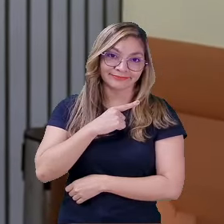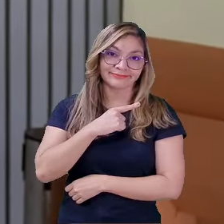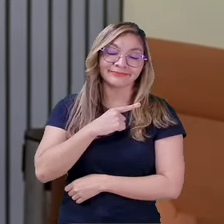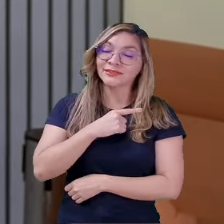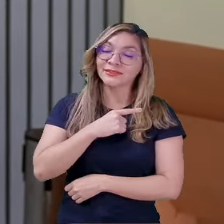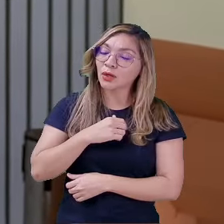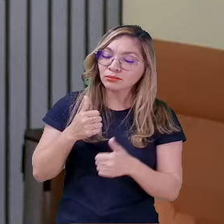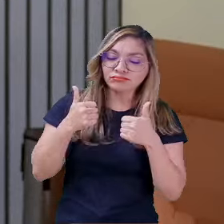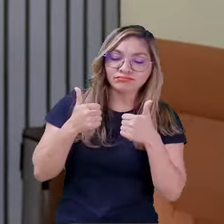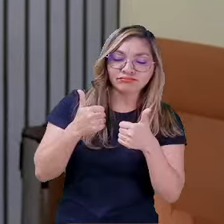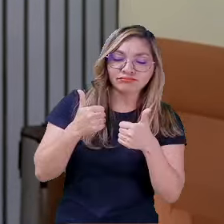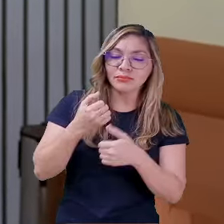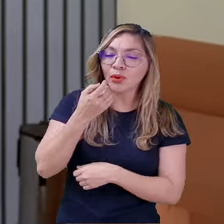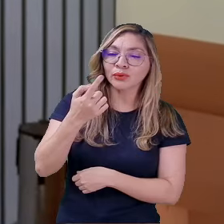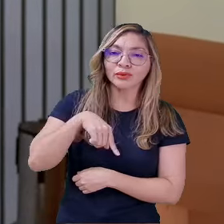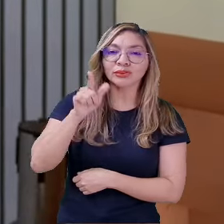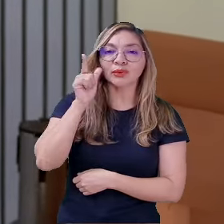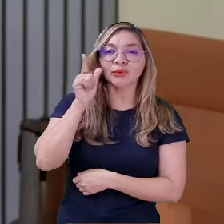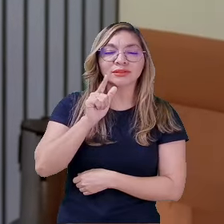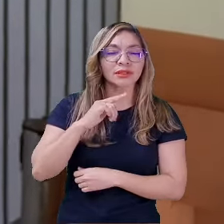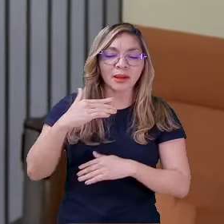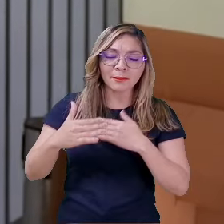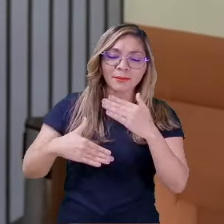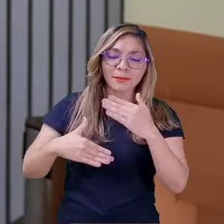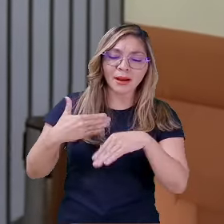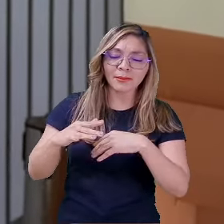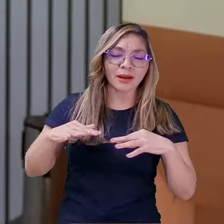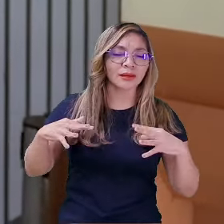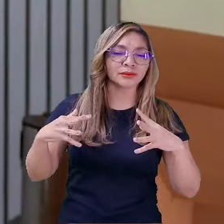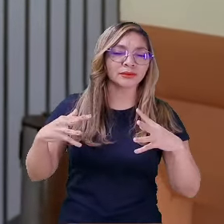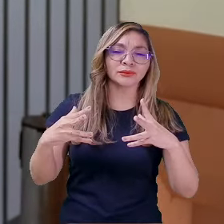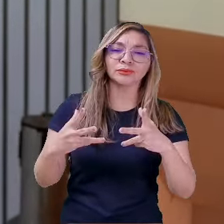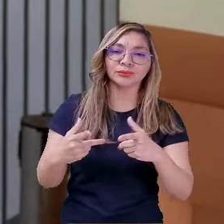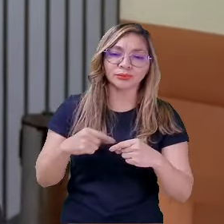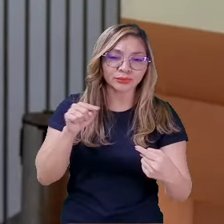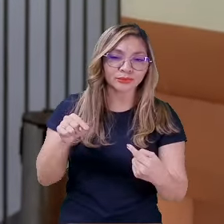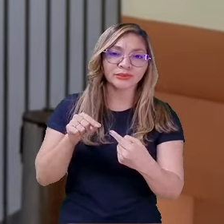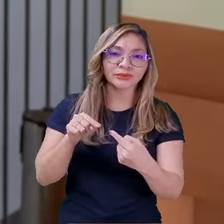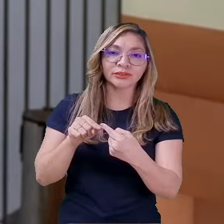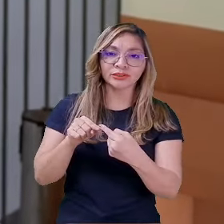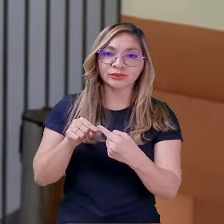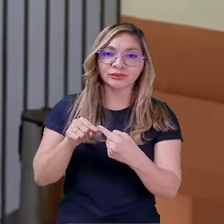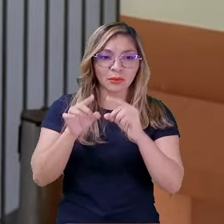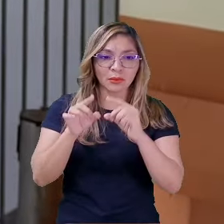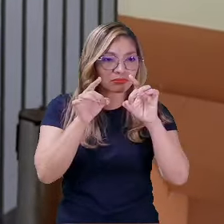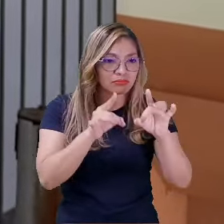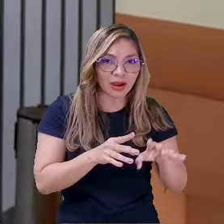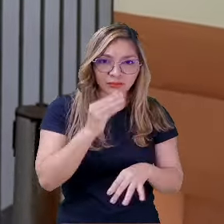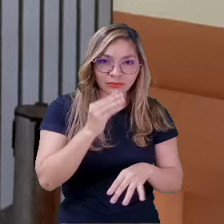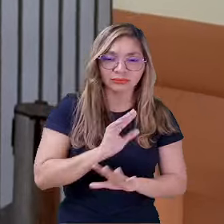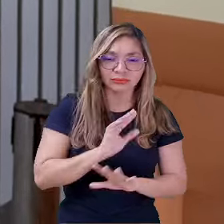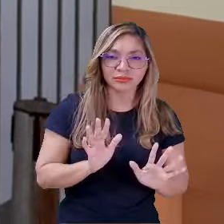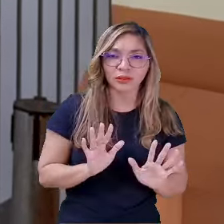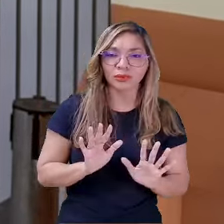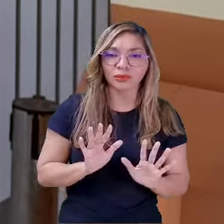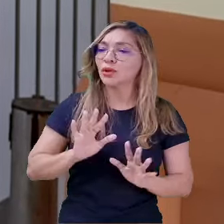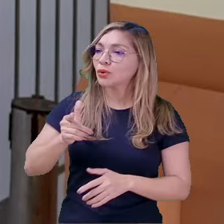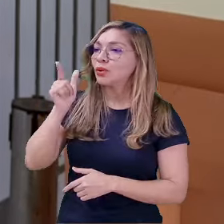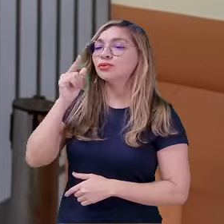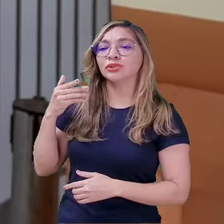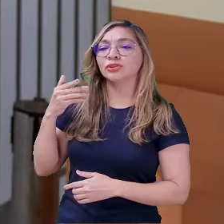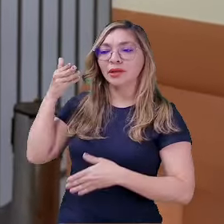porque nós conseguimos desenvolver todas as nossas atividades sem deixar ninguém para trás. Vamos falar assim, todo mundo que conseguiu vir até o posto